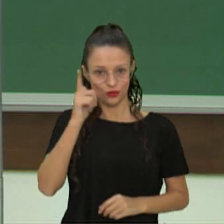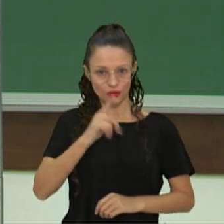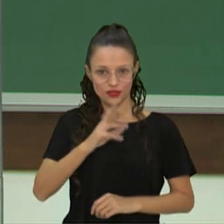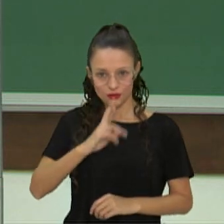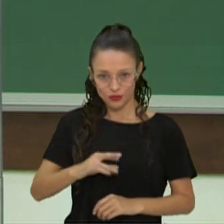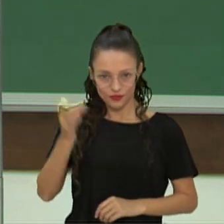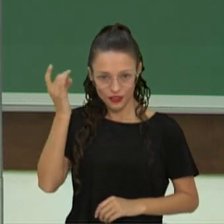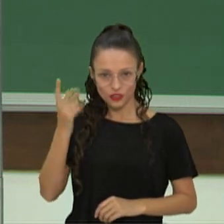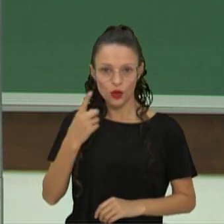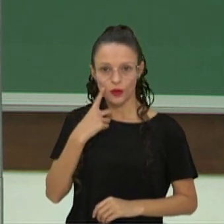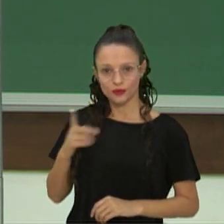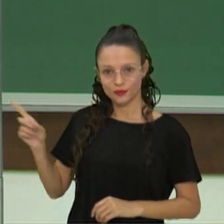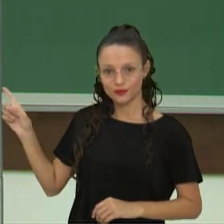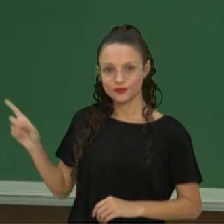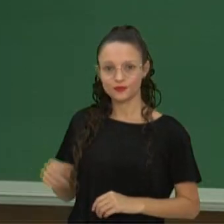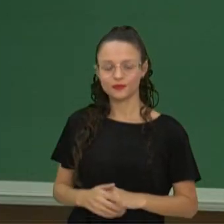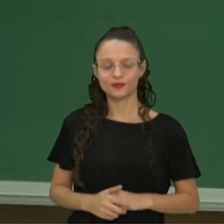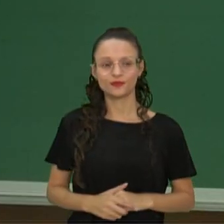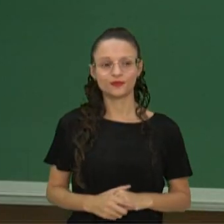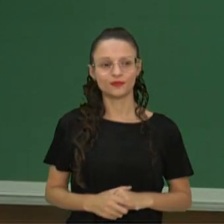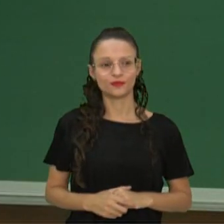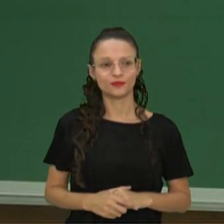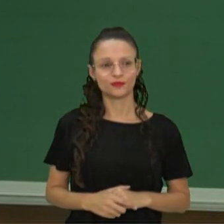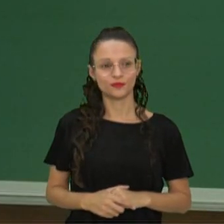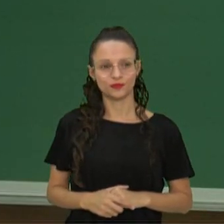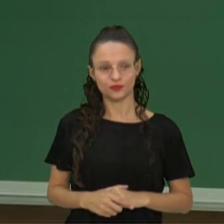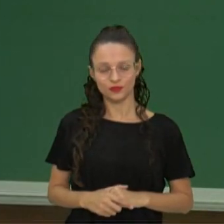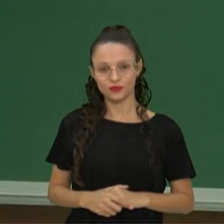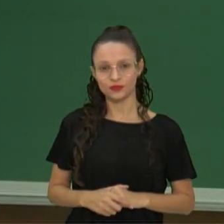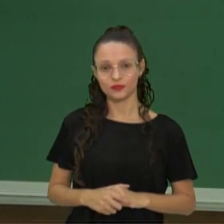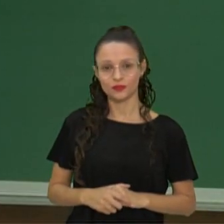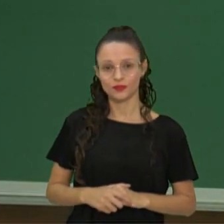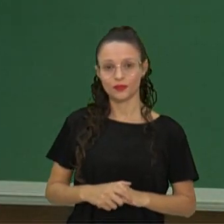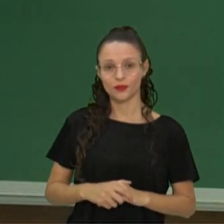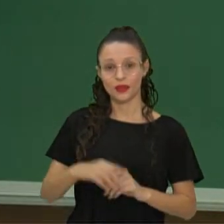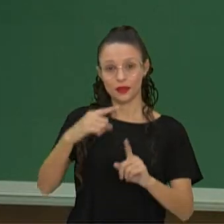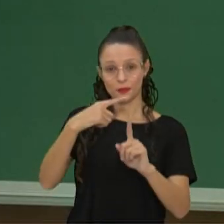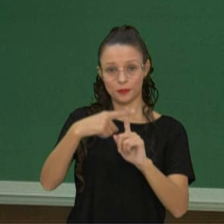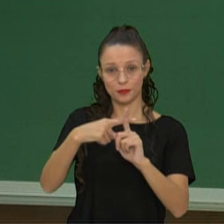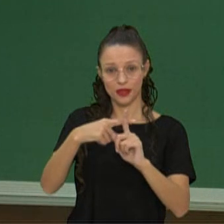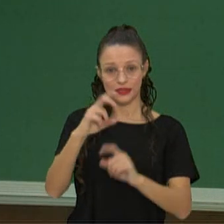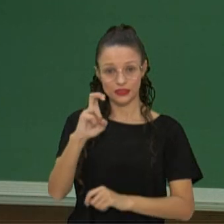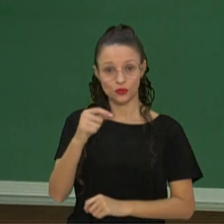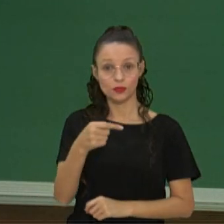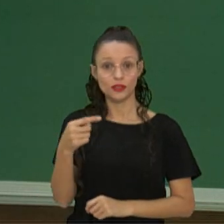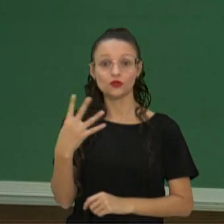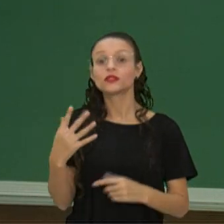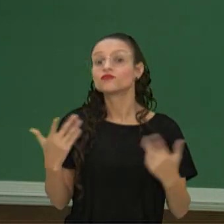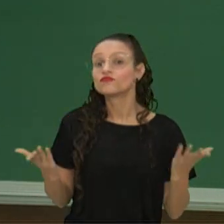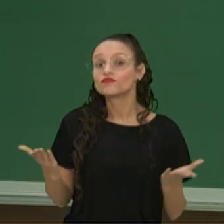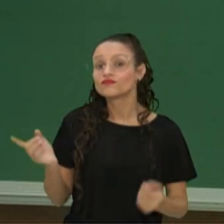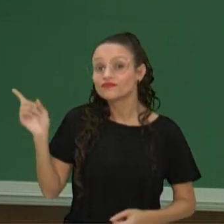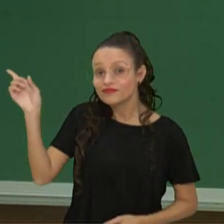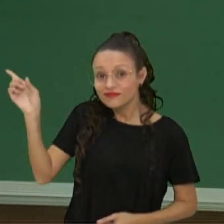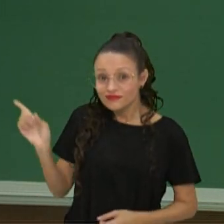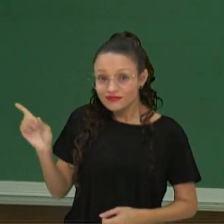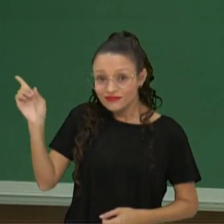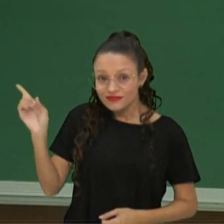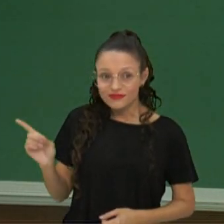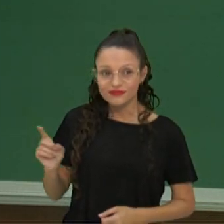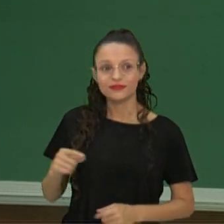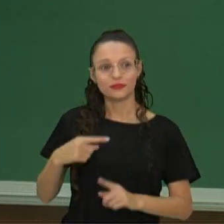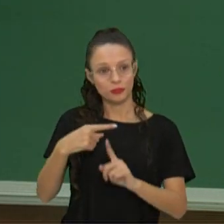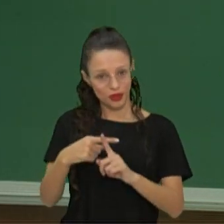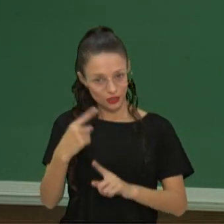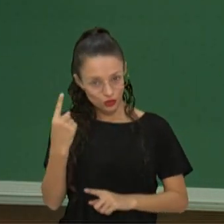facilidade. Vamos conferir os resultados. Mais 5 menos 4 dá quanto? Dá mais 1.